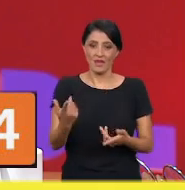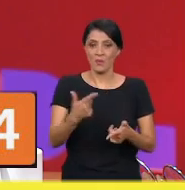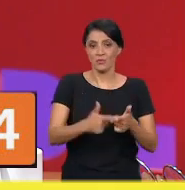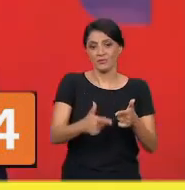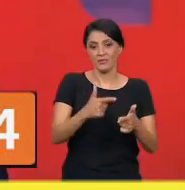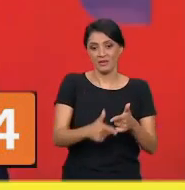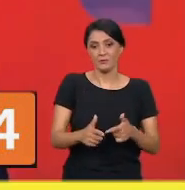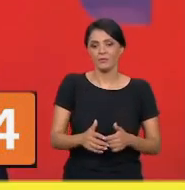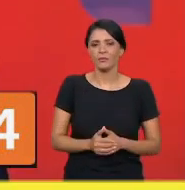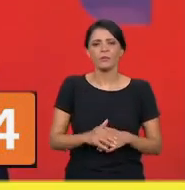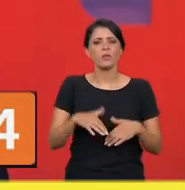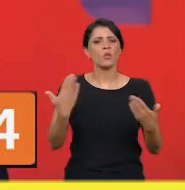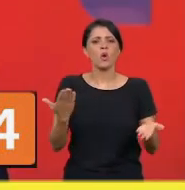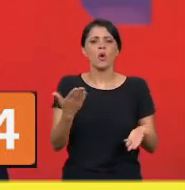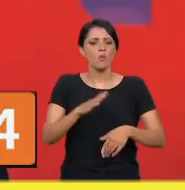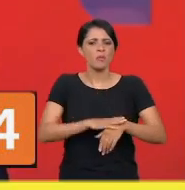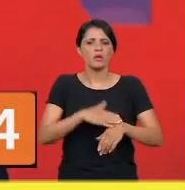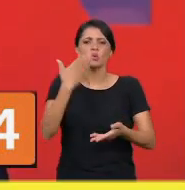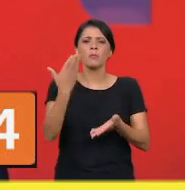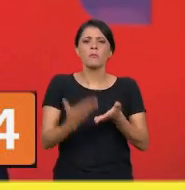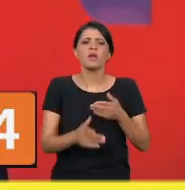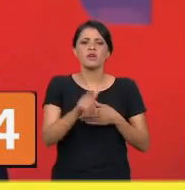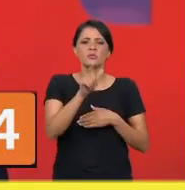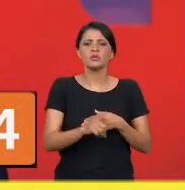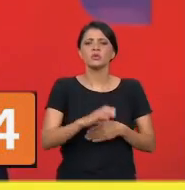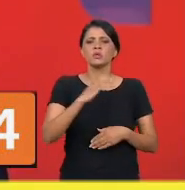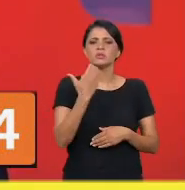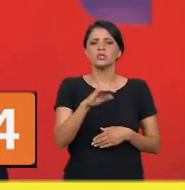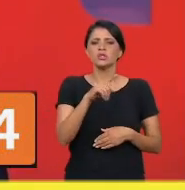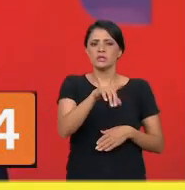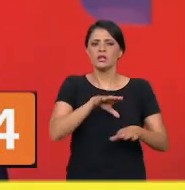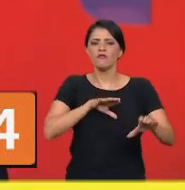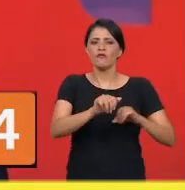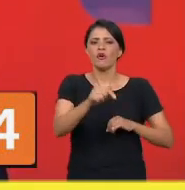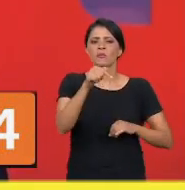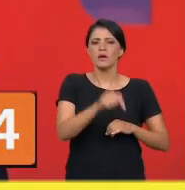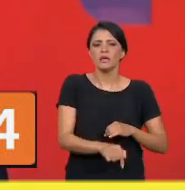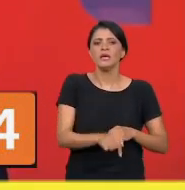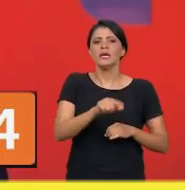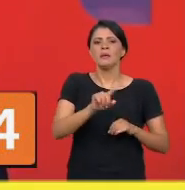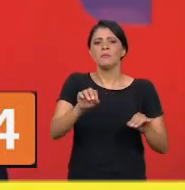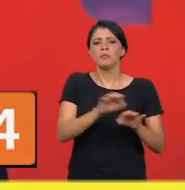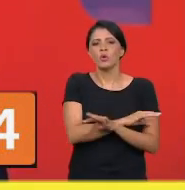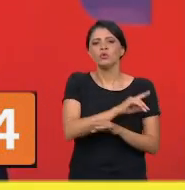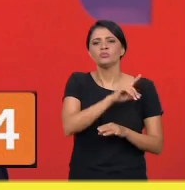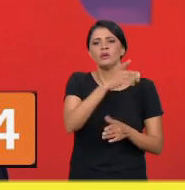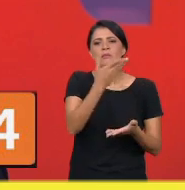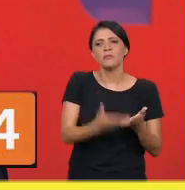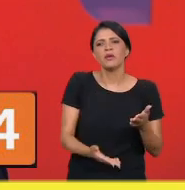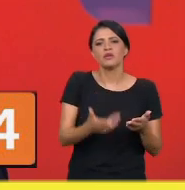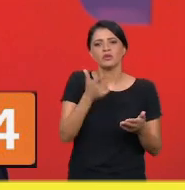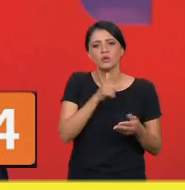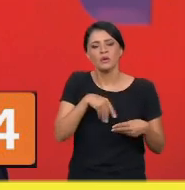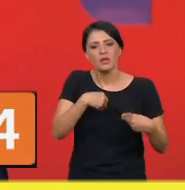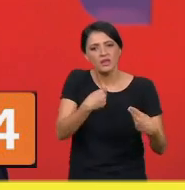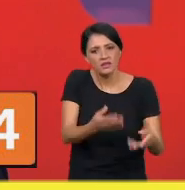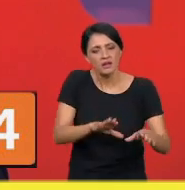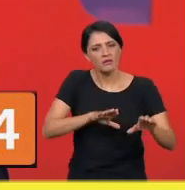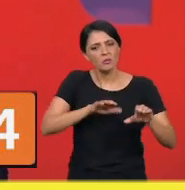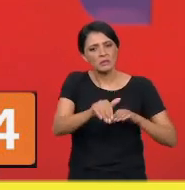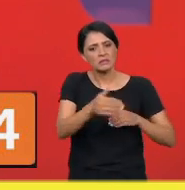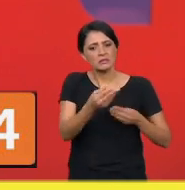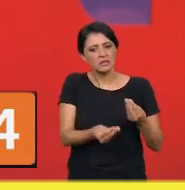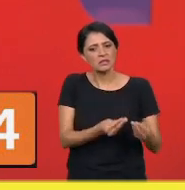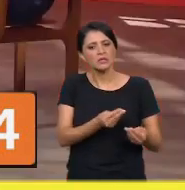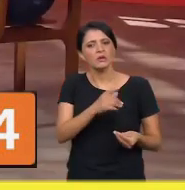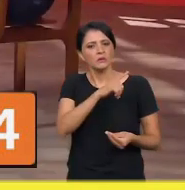problema. Mas em que momento a gente perde o cientista brasileiro? A gente consegue formar ele aqui e perde ele depois de formado, é isso? A gente consegue dar... Quer